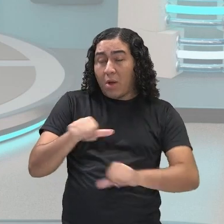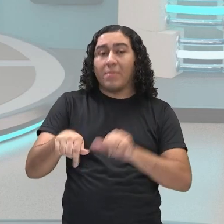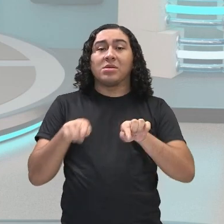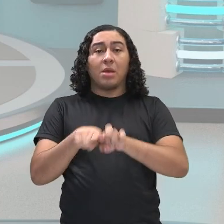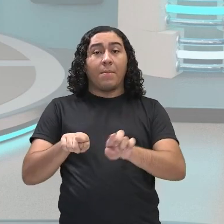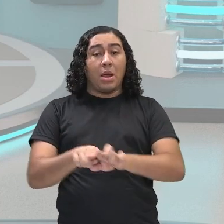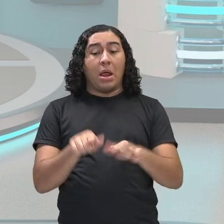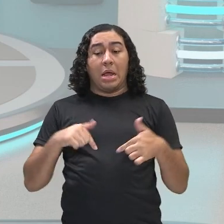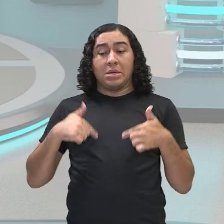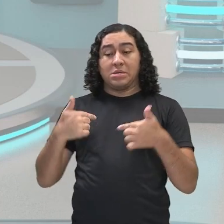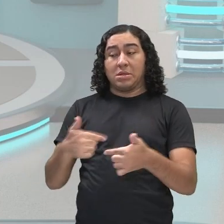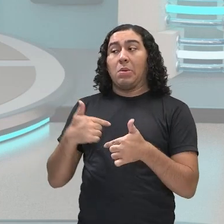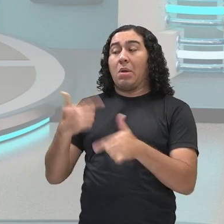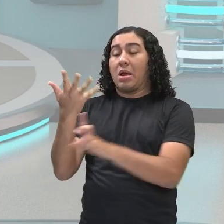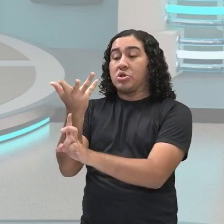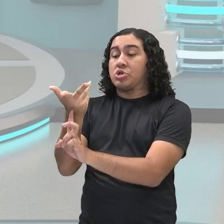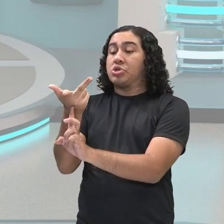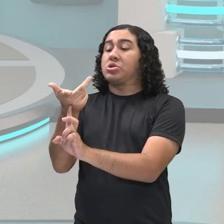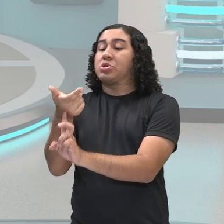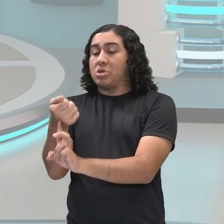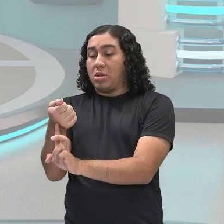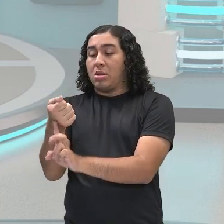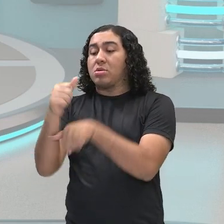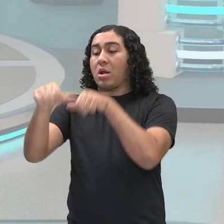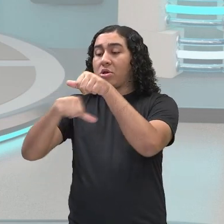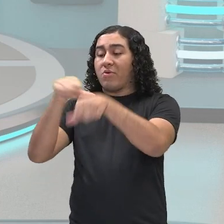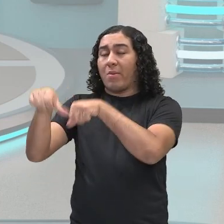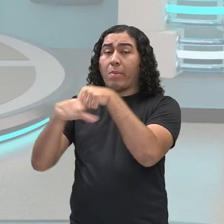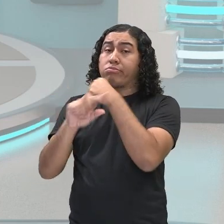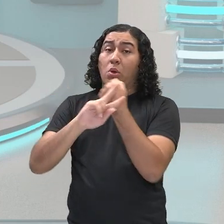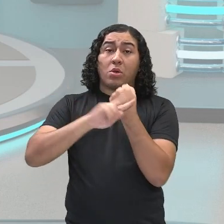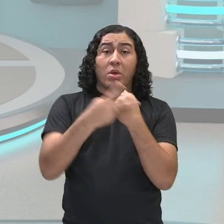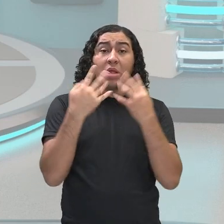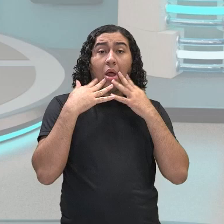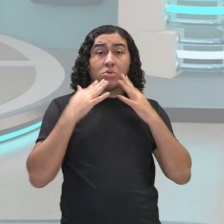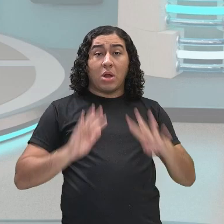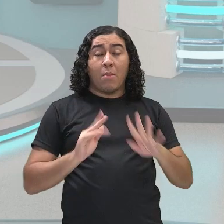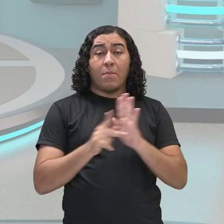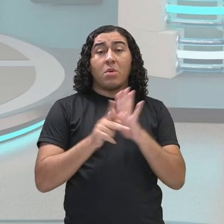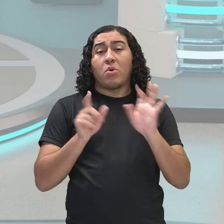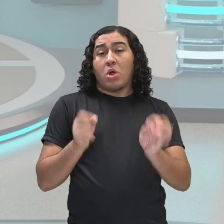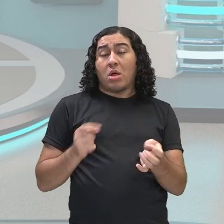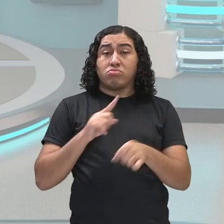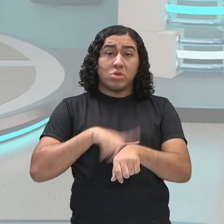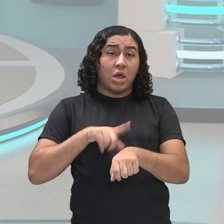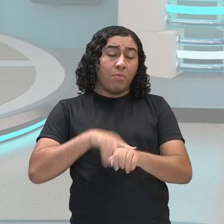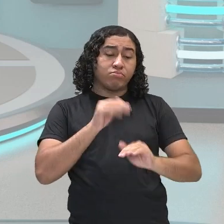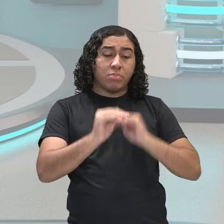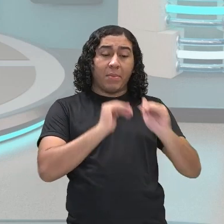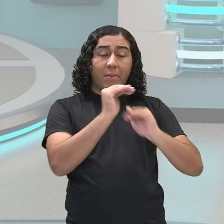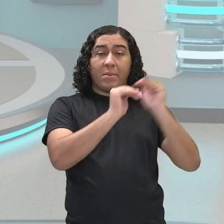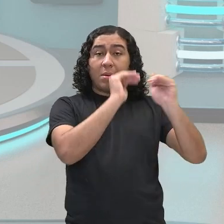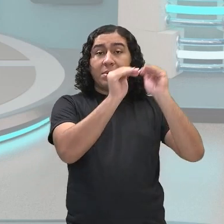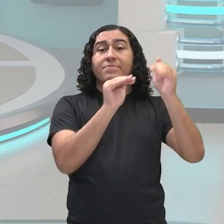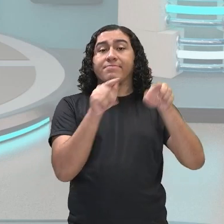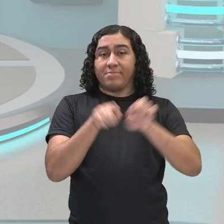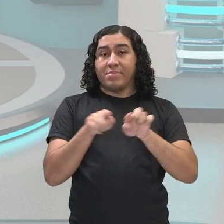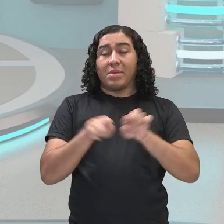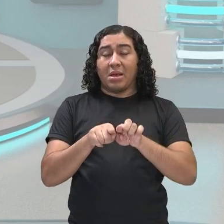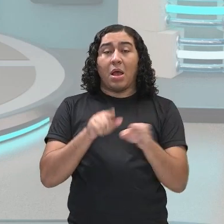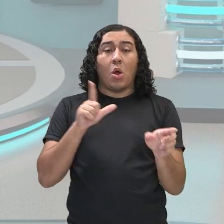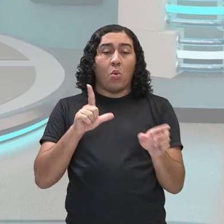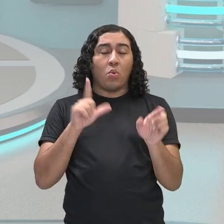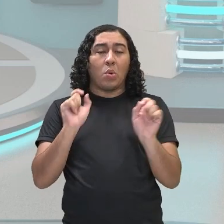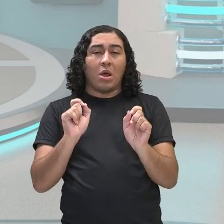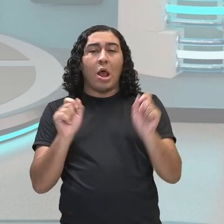fazer artístico vai se modificando. É uma consequência natural do processo, né, de evolução, do processo de